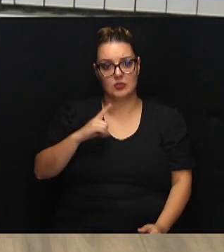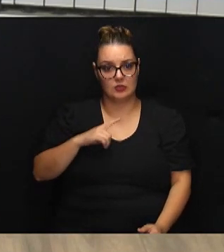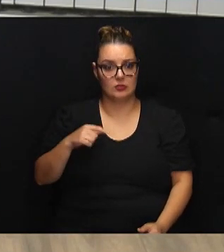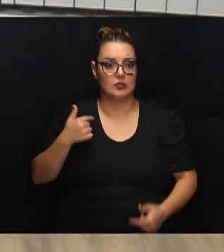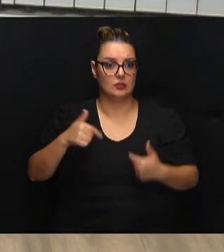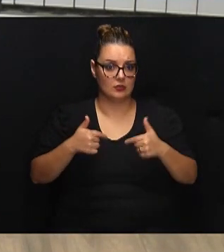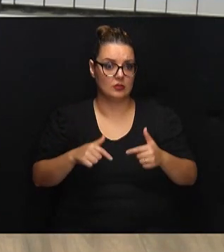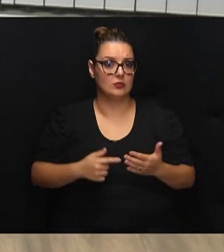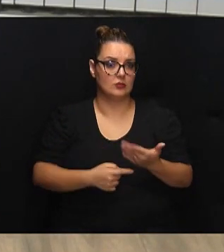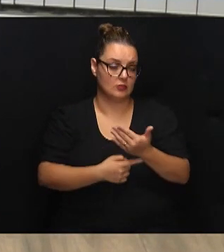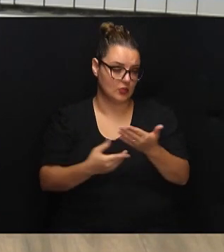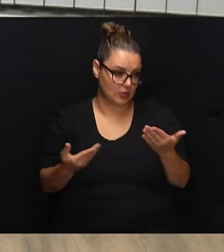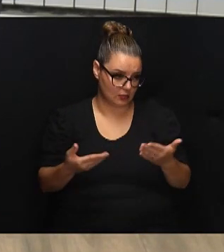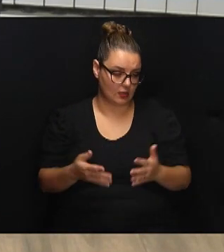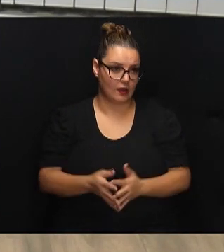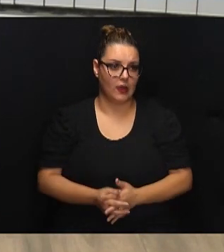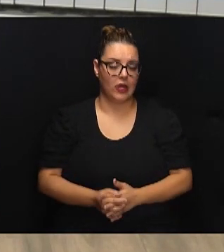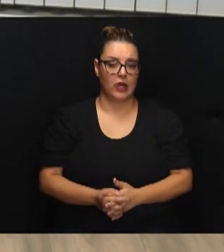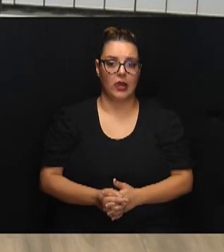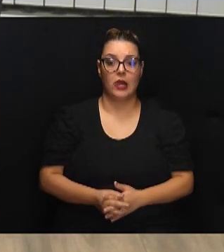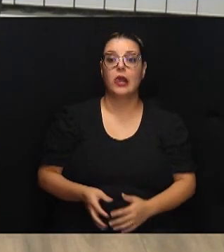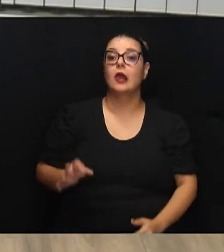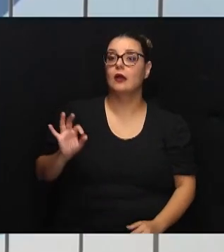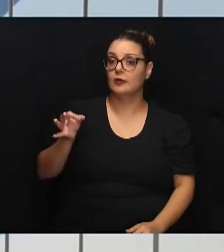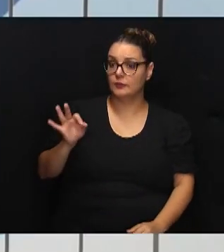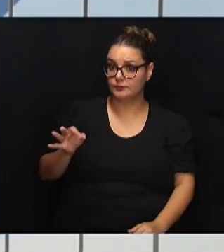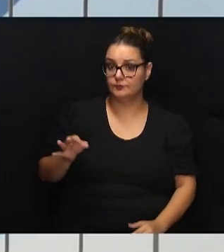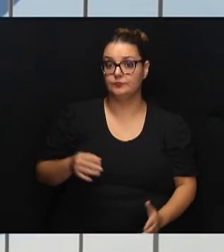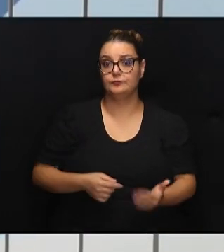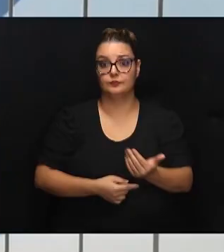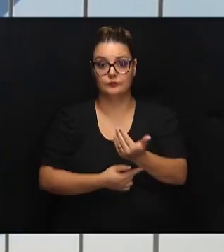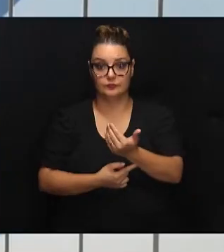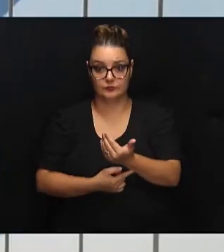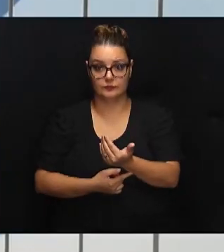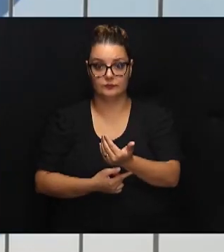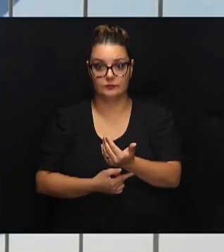trabalhar com a tecnologia hoje. Com certeza também. A tecnologia, né?